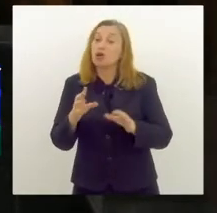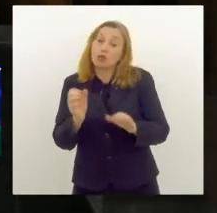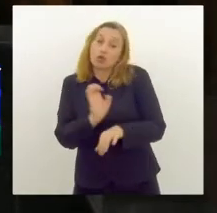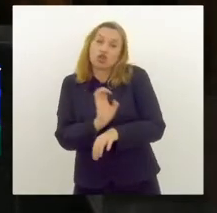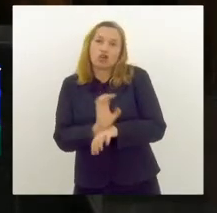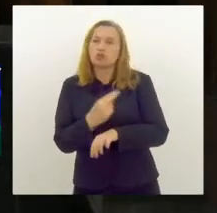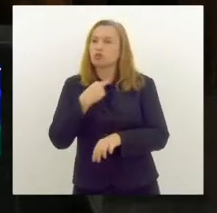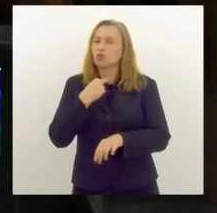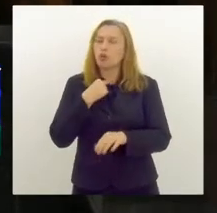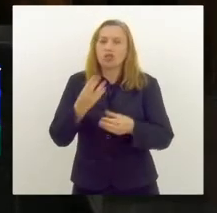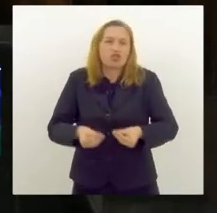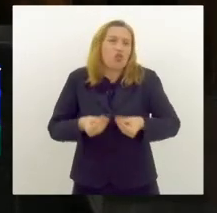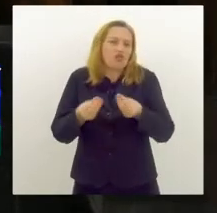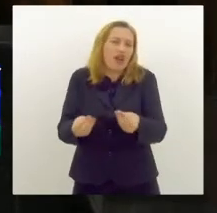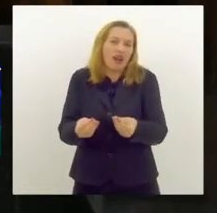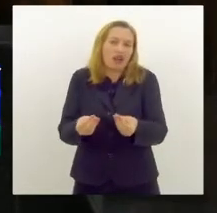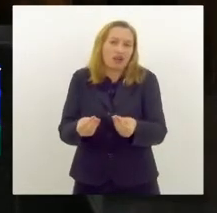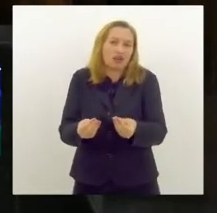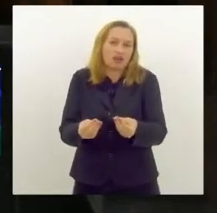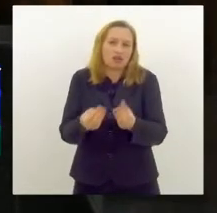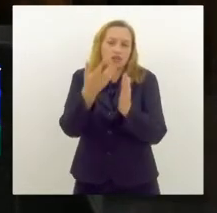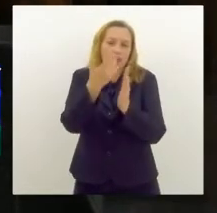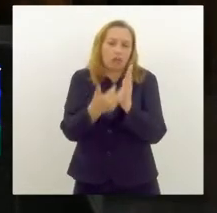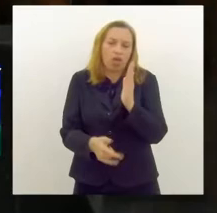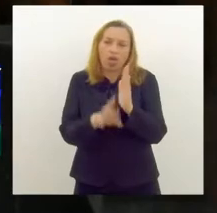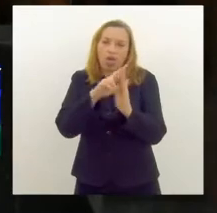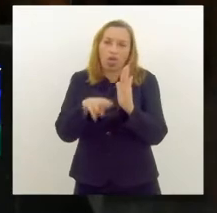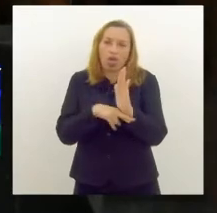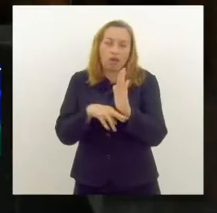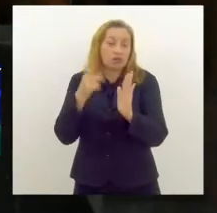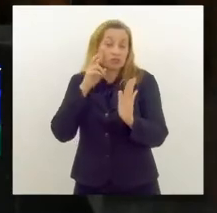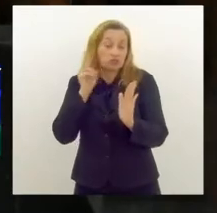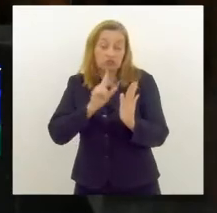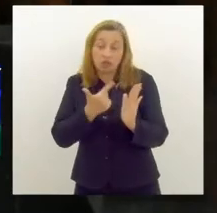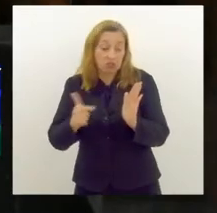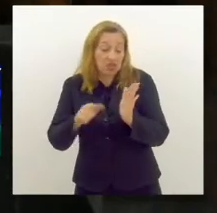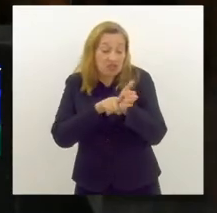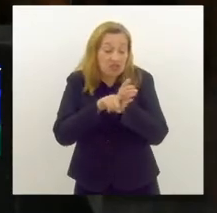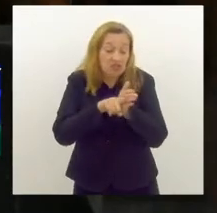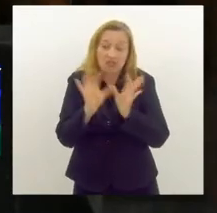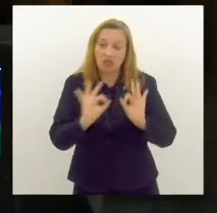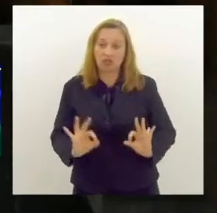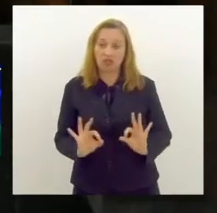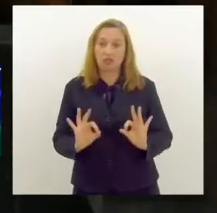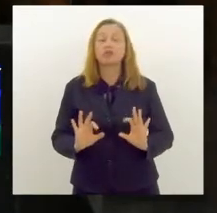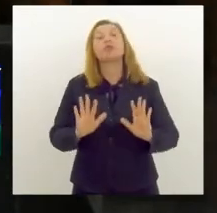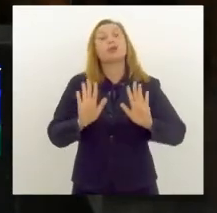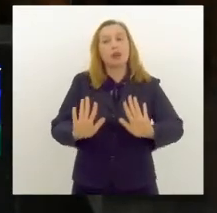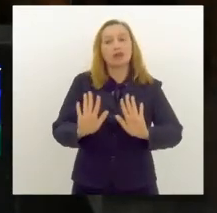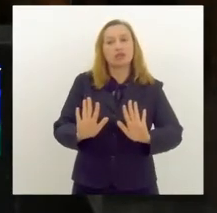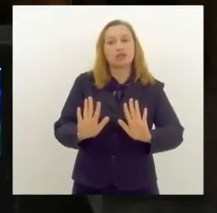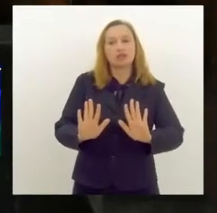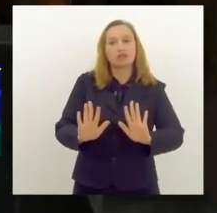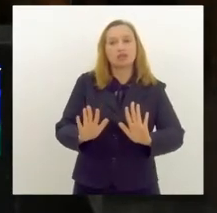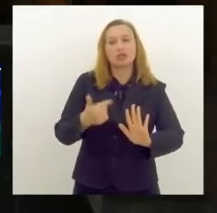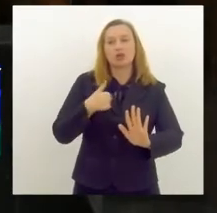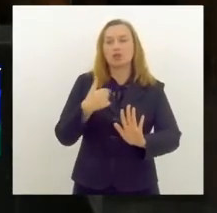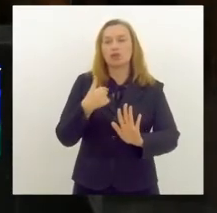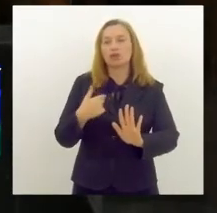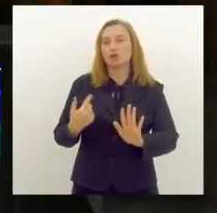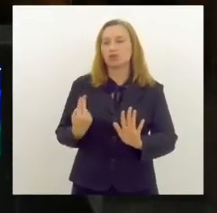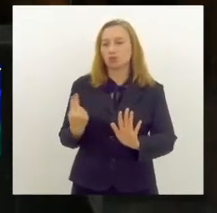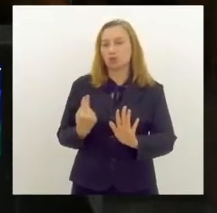simplesmente fazer uma lista de instituições que ele não tem nenhum tipo de fiscalização. Entretanto, eu faço questão de me inscrever